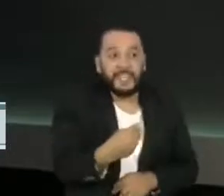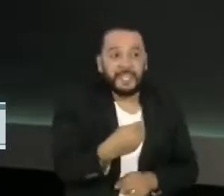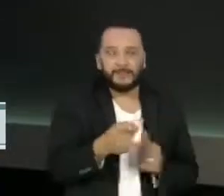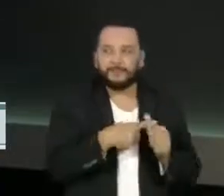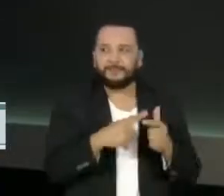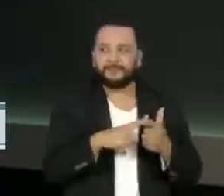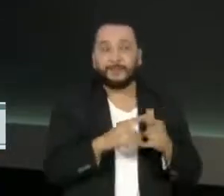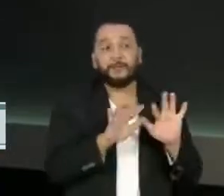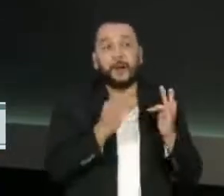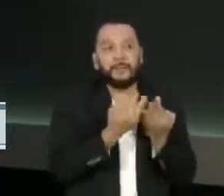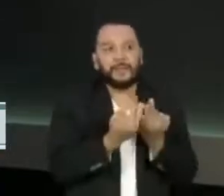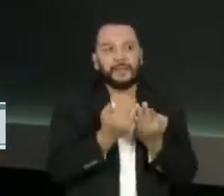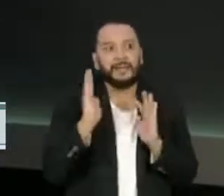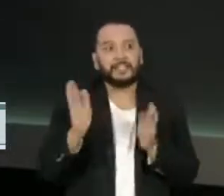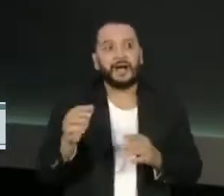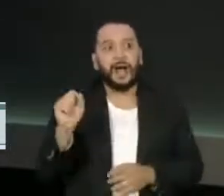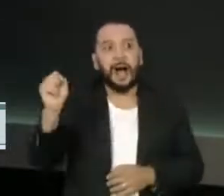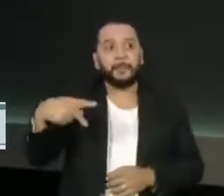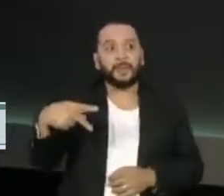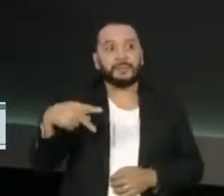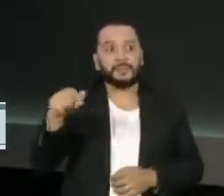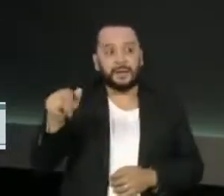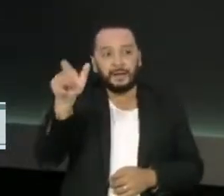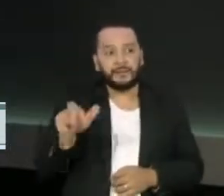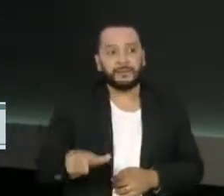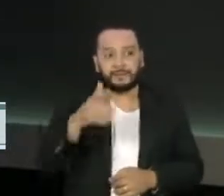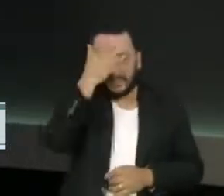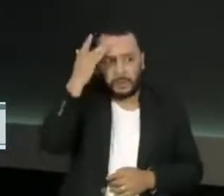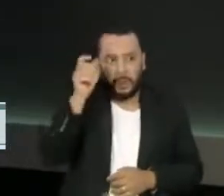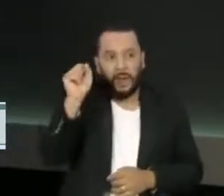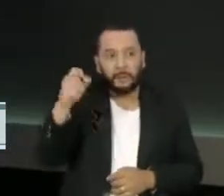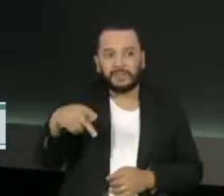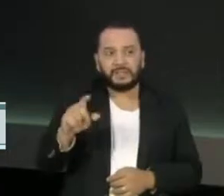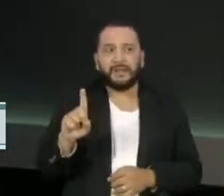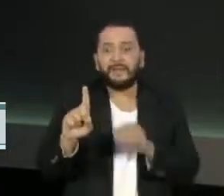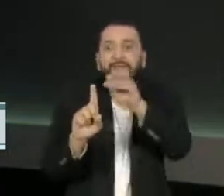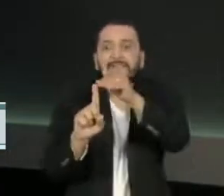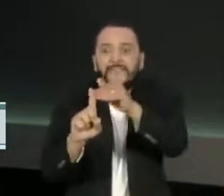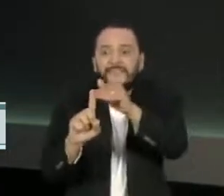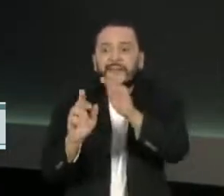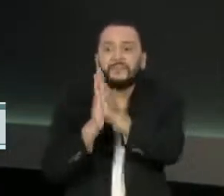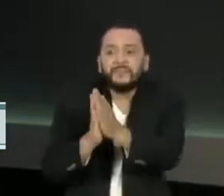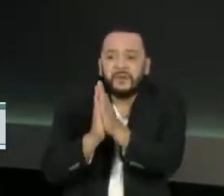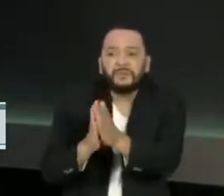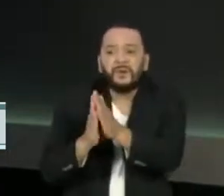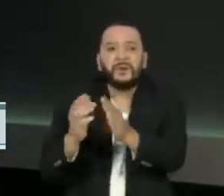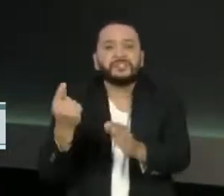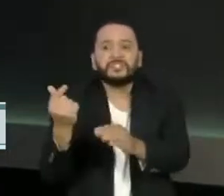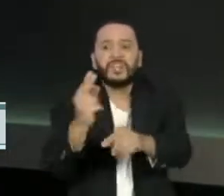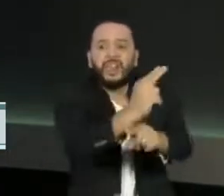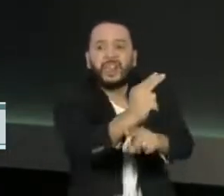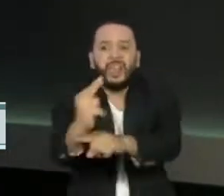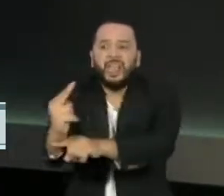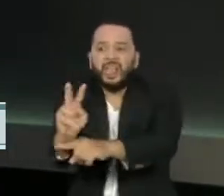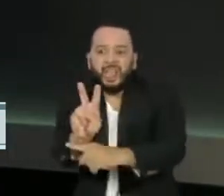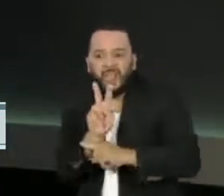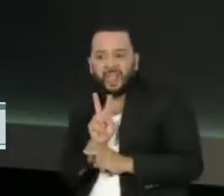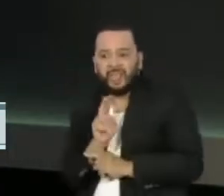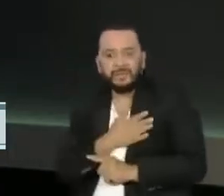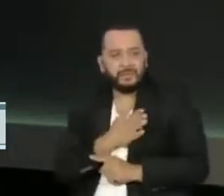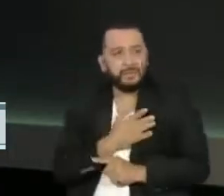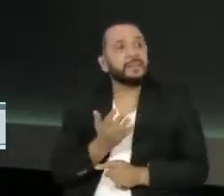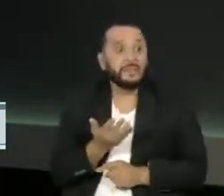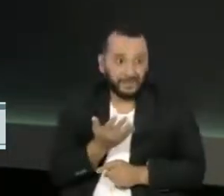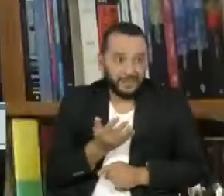o aposentado fazer esse financiamento, buscar este empréstimo, eu pergunto qual é a orientação da